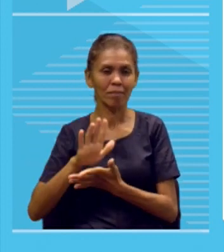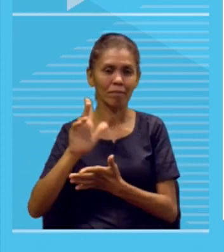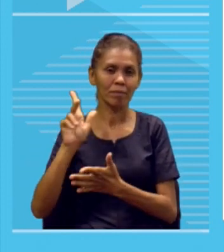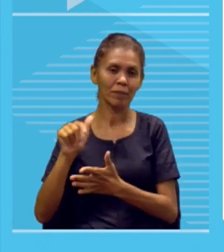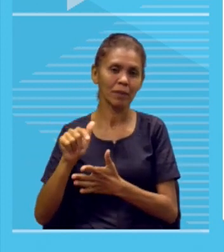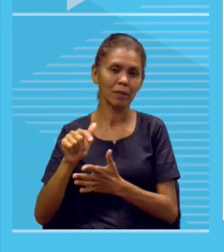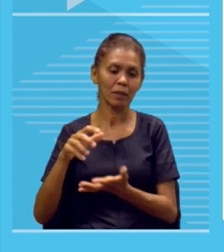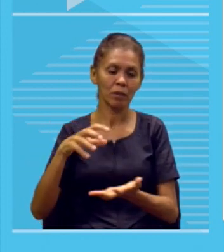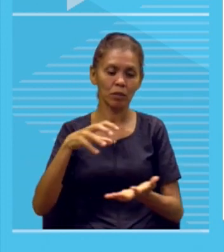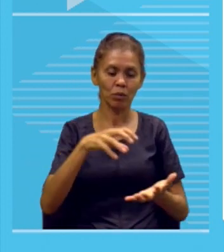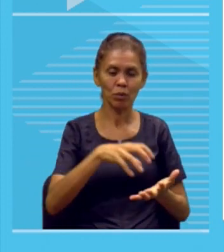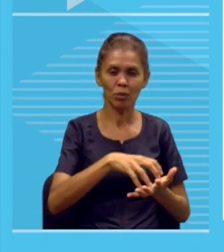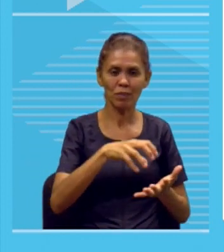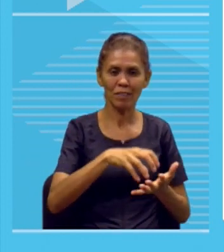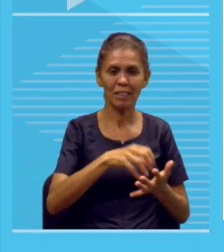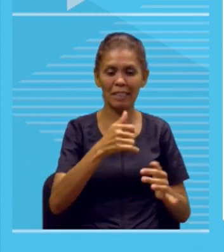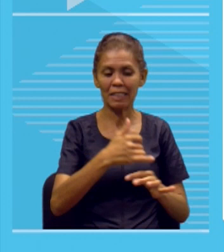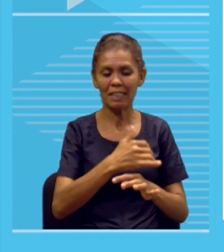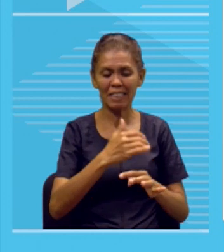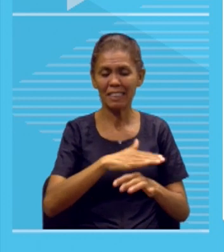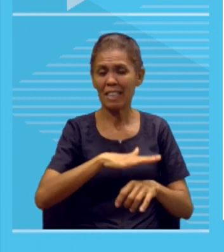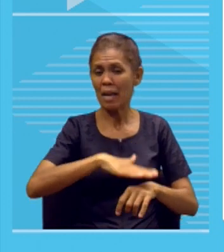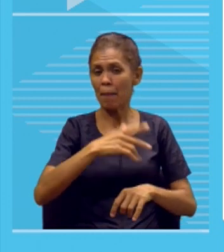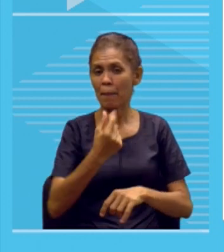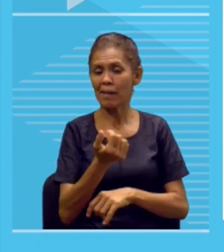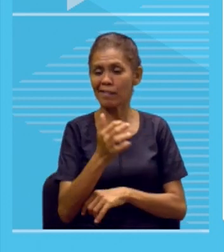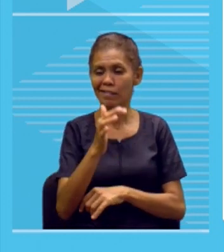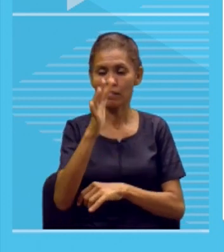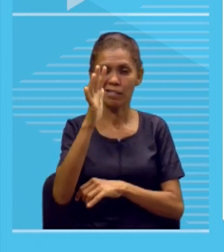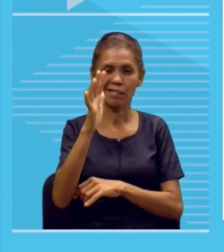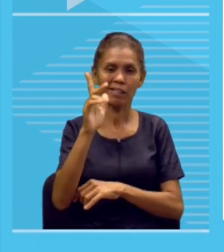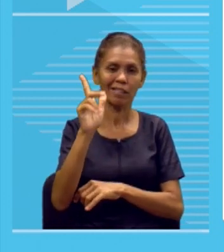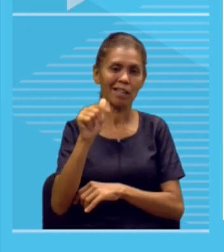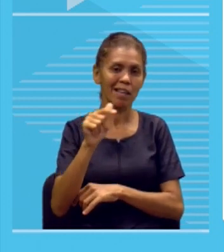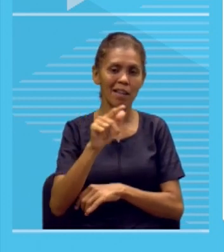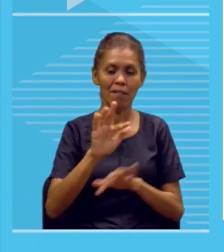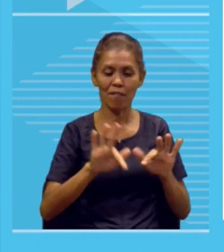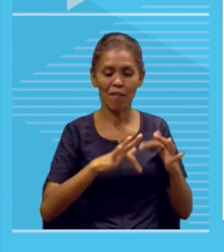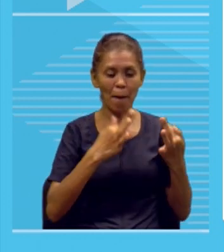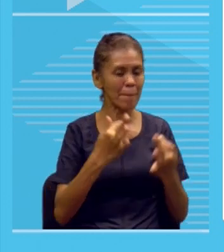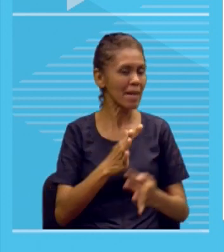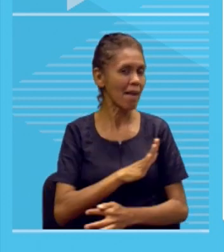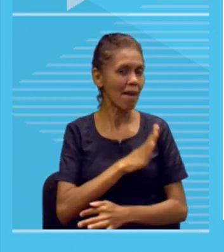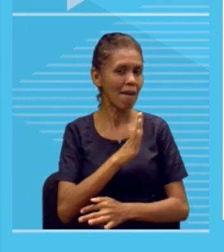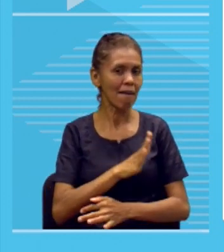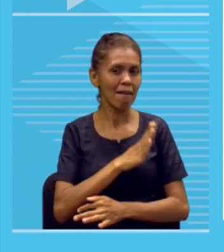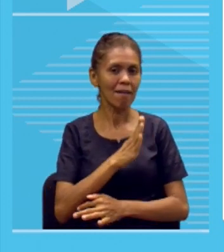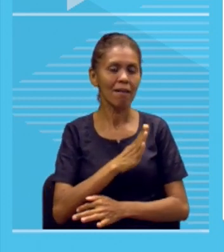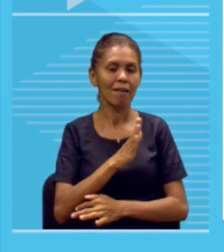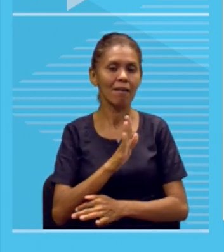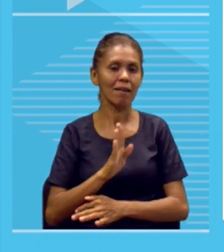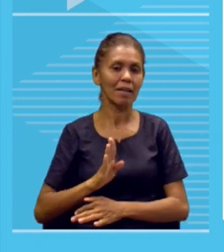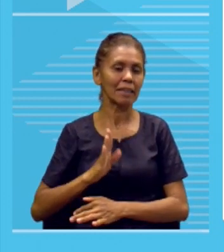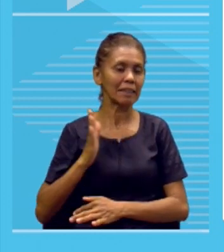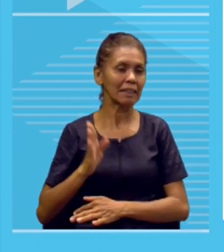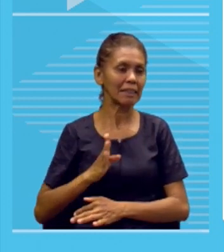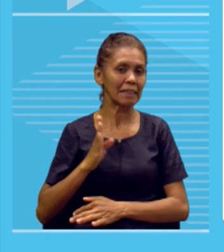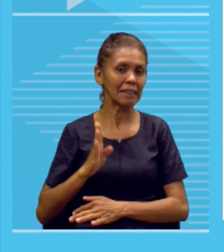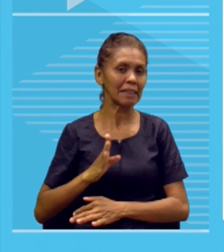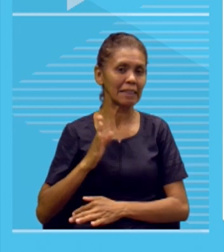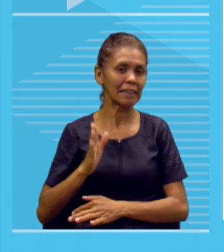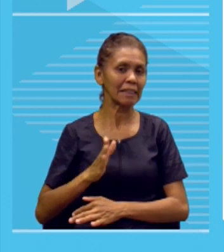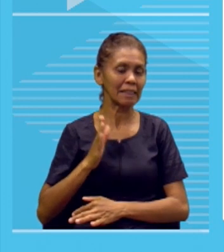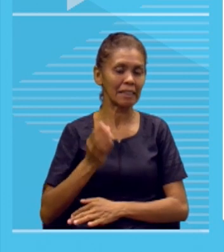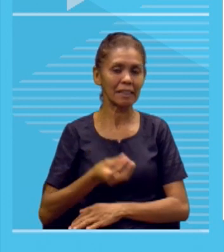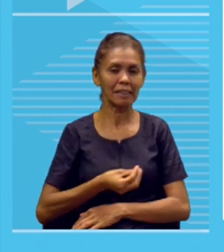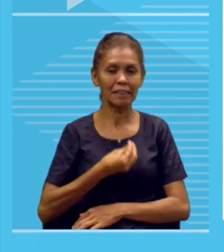ele é mais caro. Você entende que no centro mora a elite, na periferia mora quem é pobre, né? Então, isso aqui,